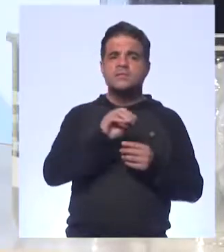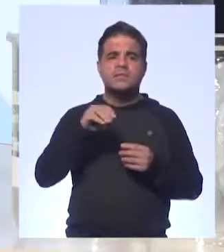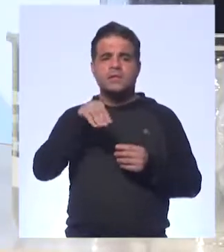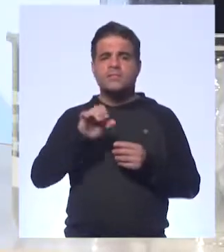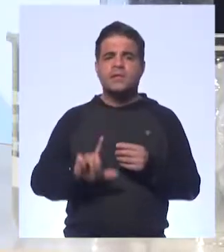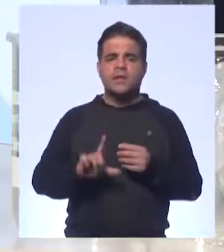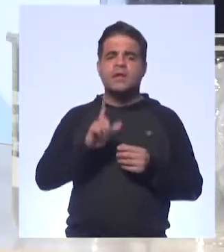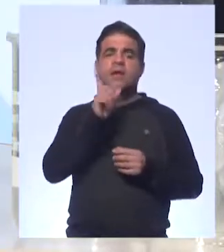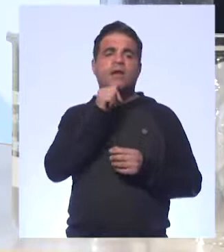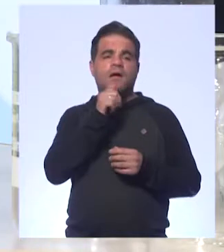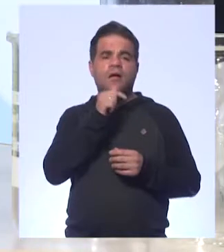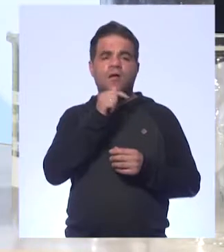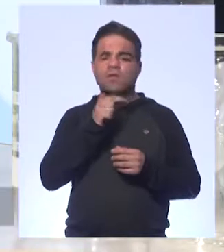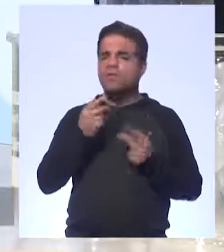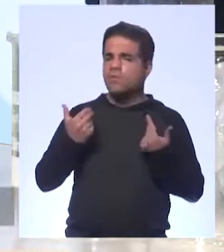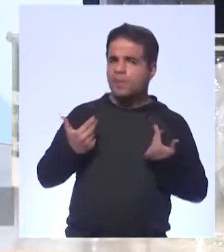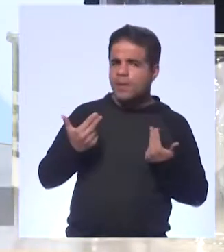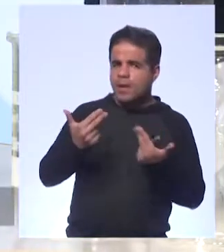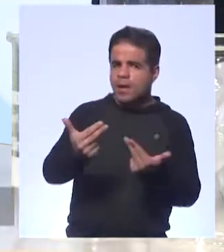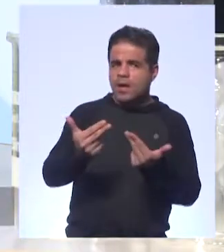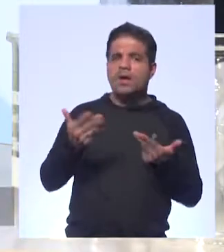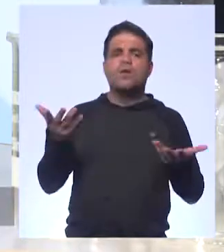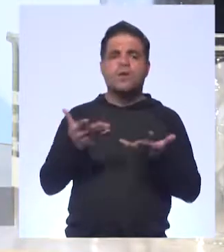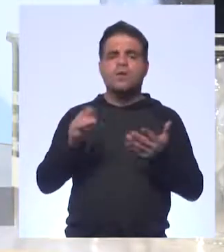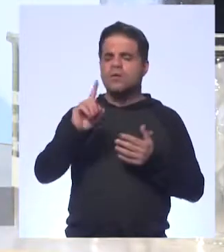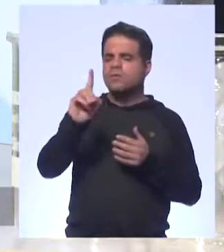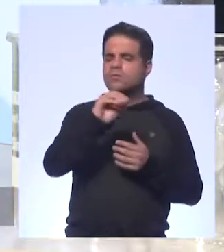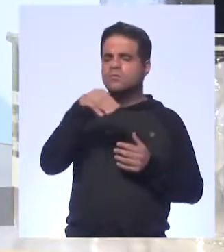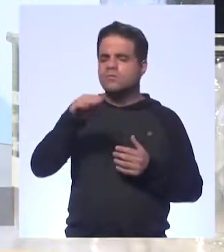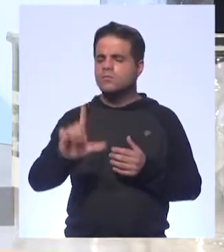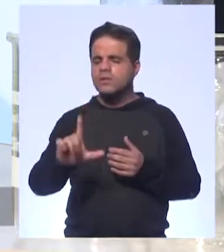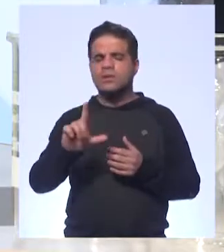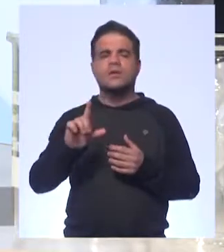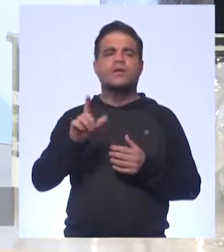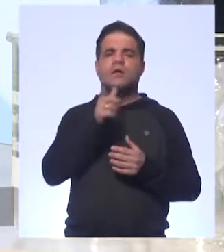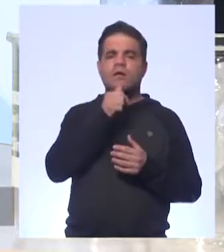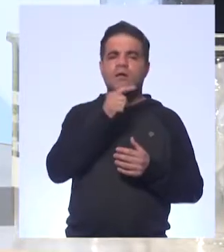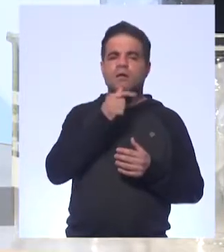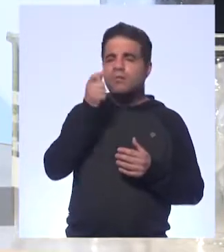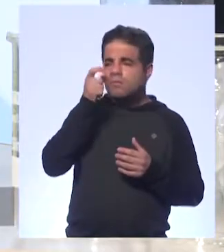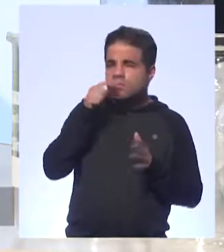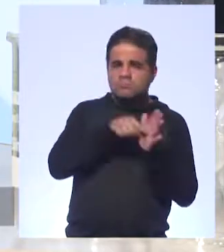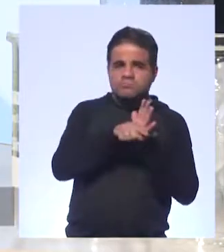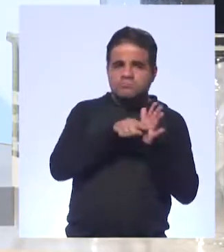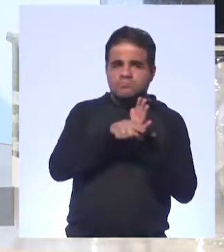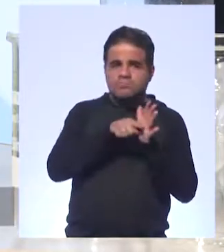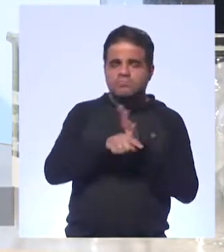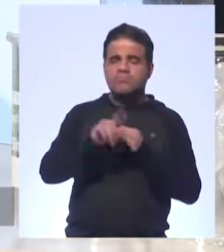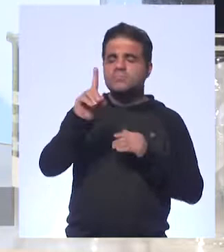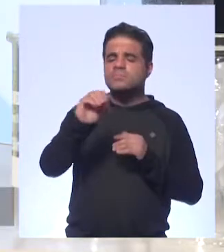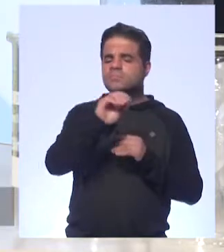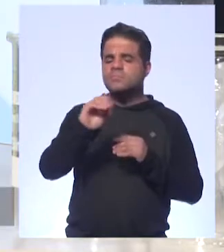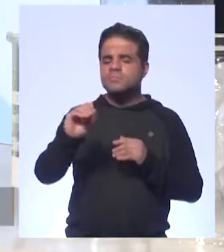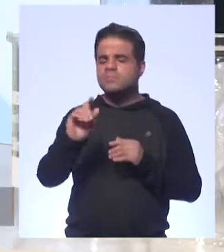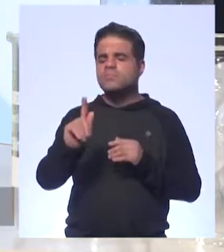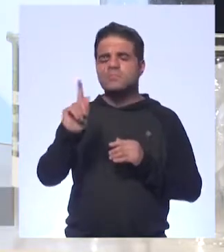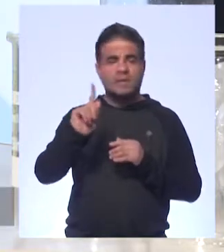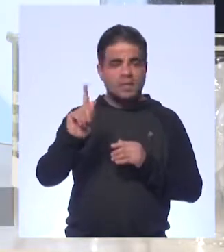são iguais. Estou colocando agora 100 ml de água e a gente verificou a massa aqui, 100 gramas